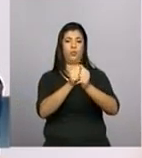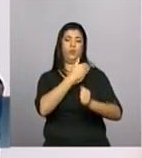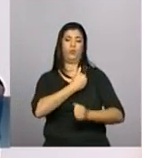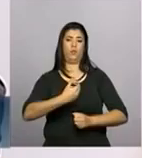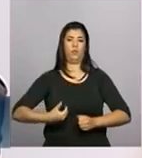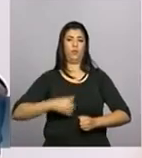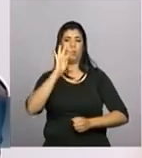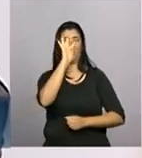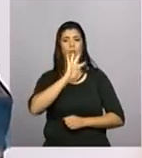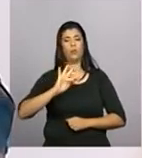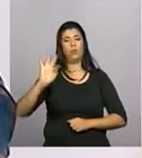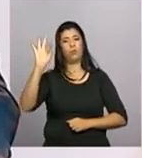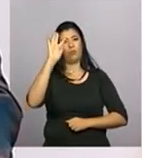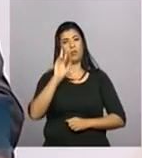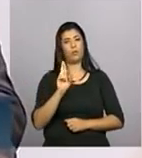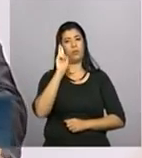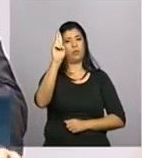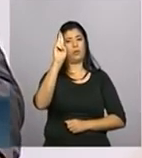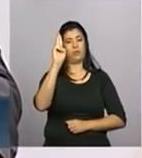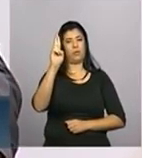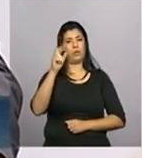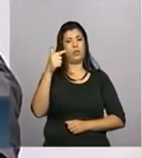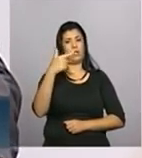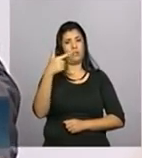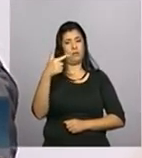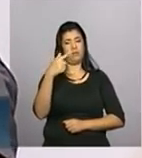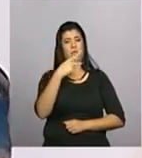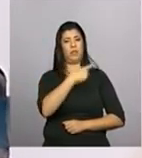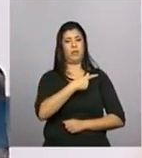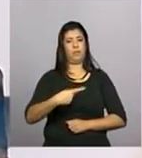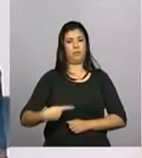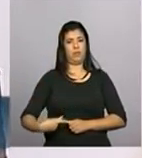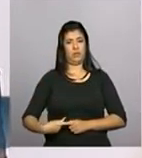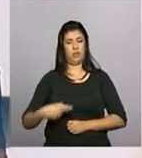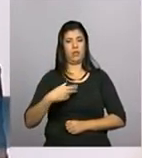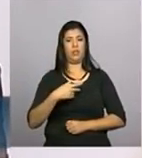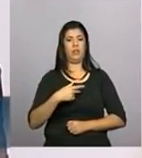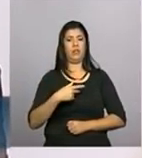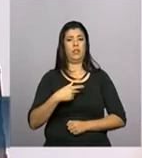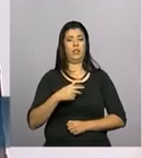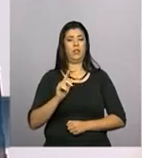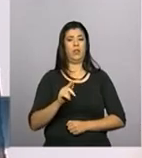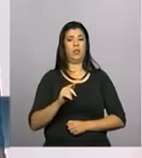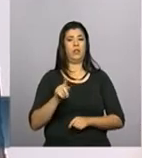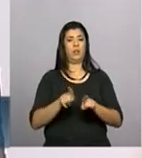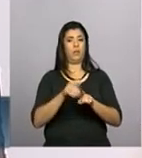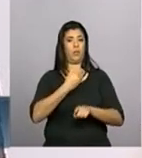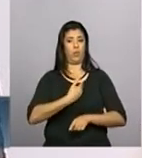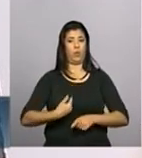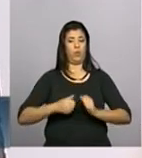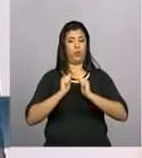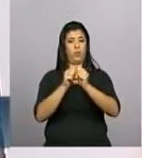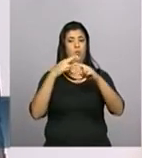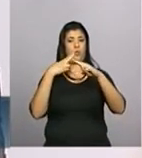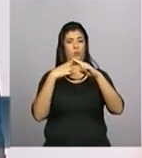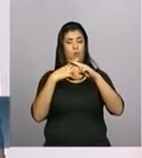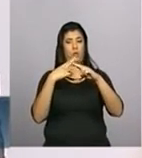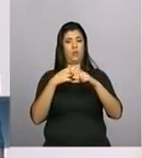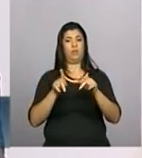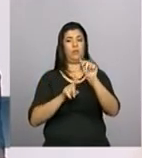de estar à frente da vice-presidência de governo da Caixa Econômica Federal e posteriormente, em março